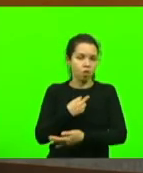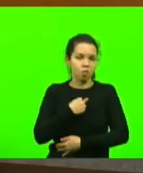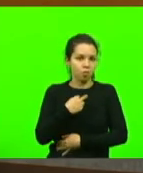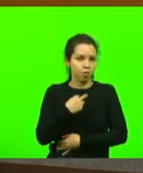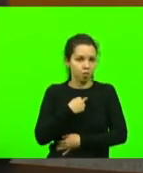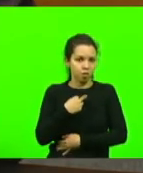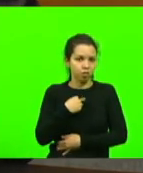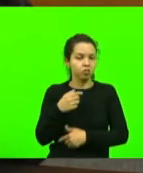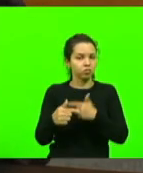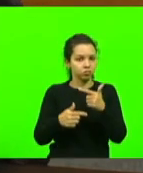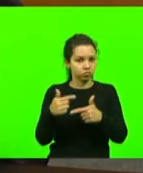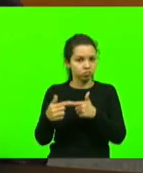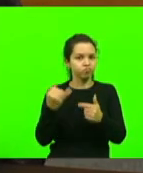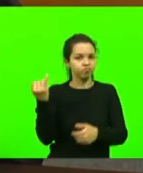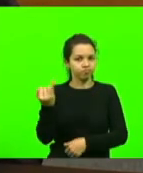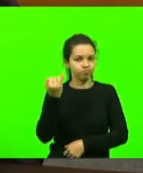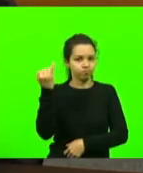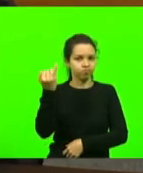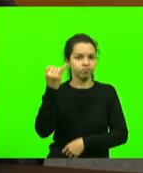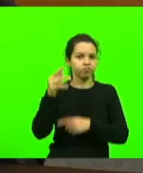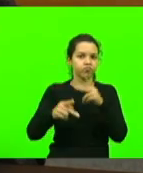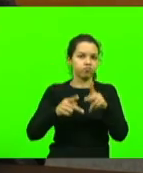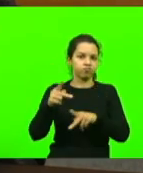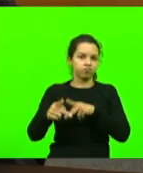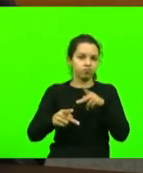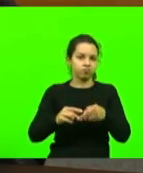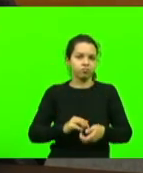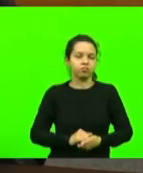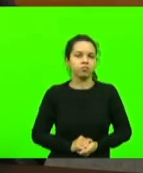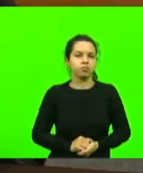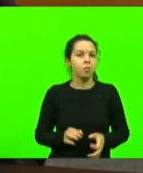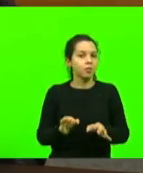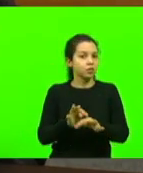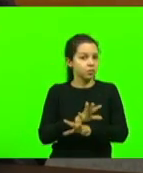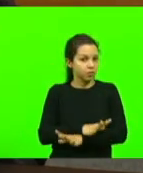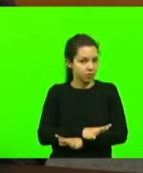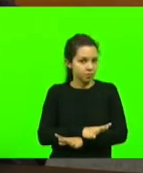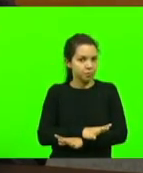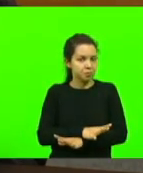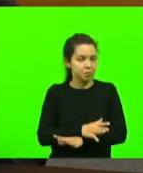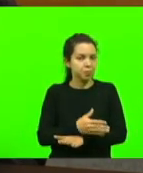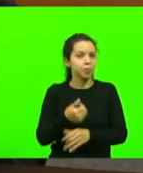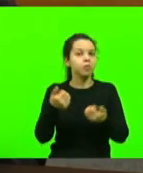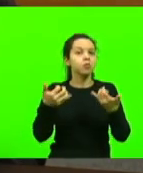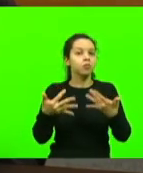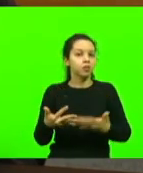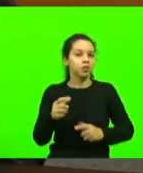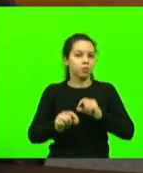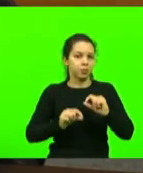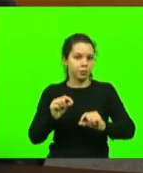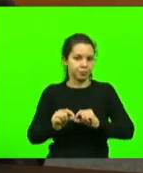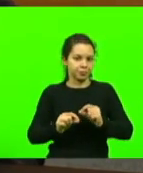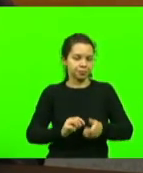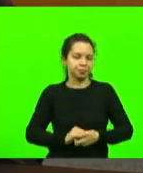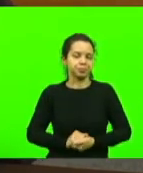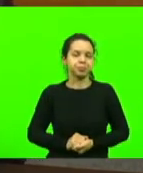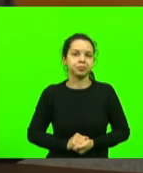população então para para terminar aqui Luciano e é dizer que